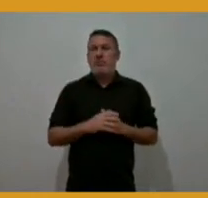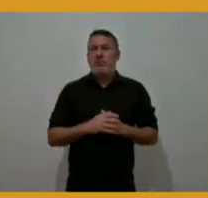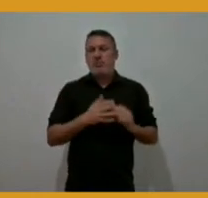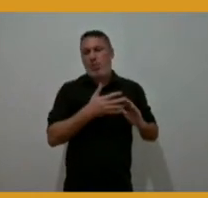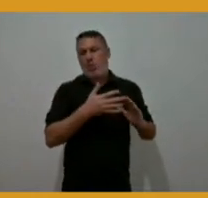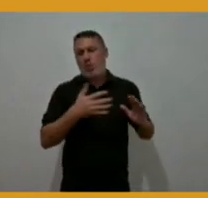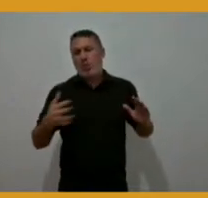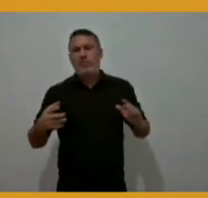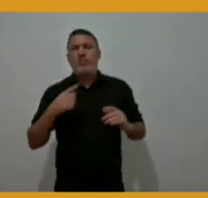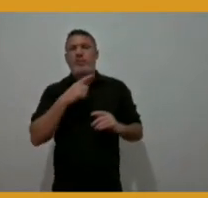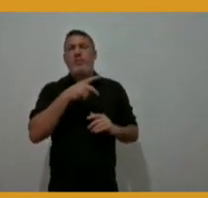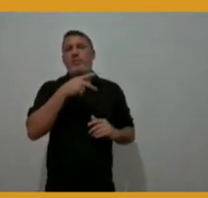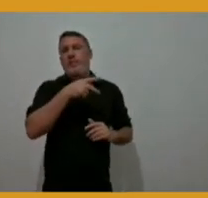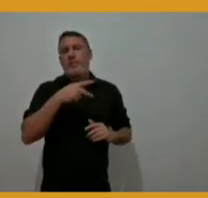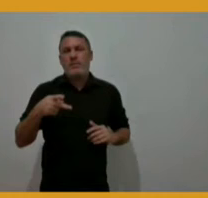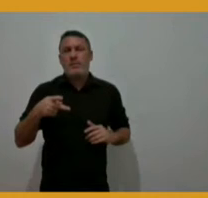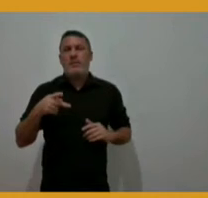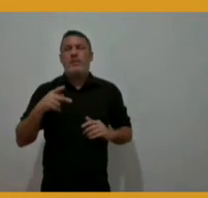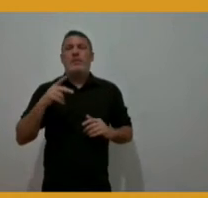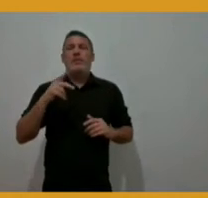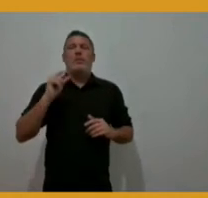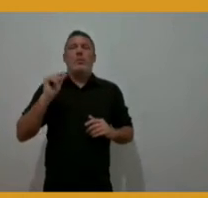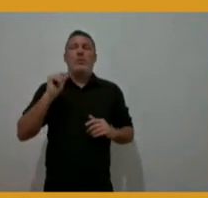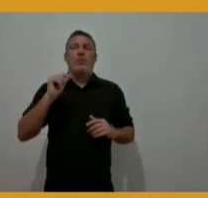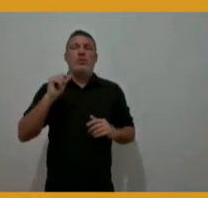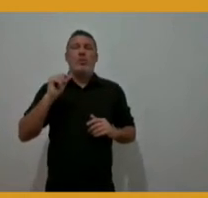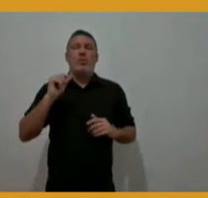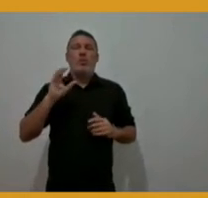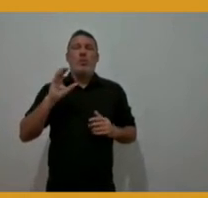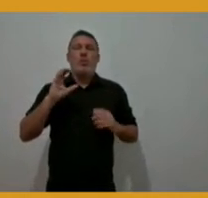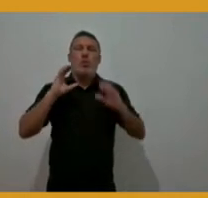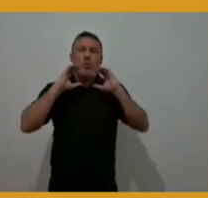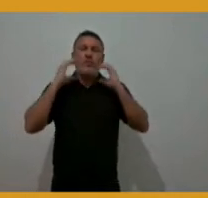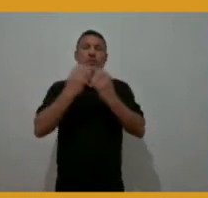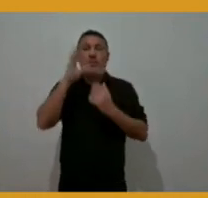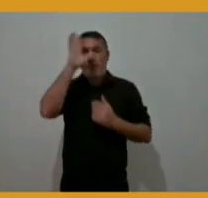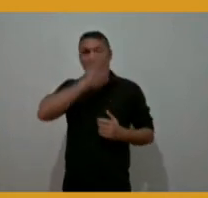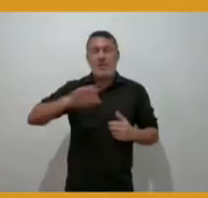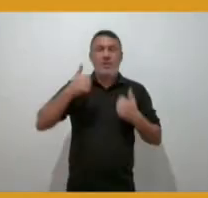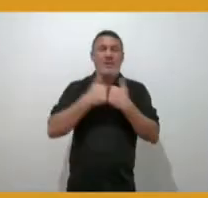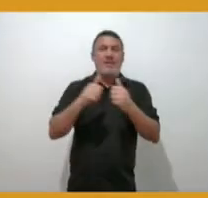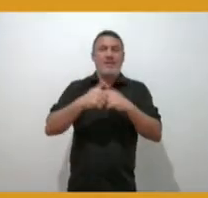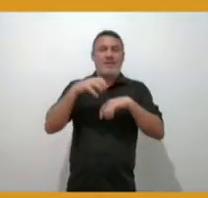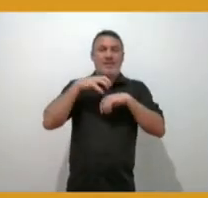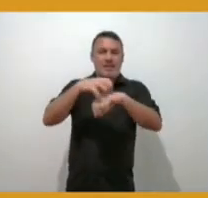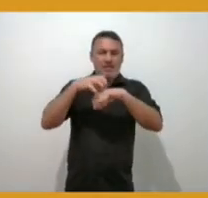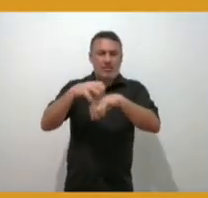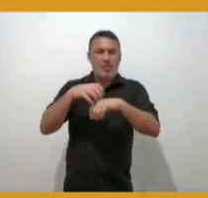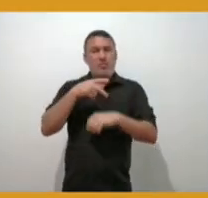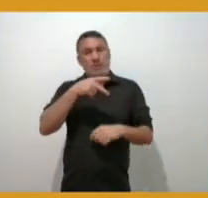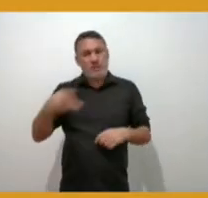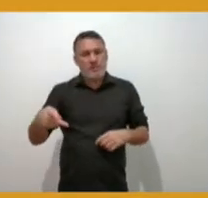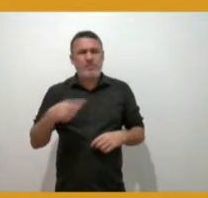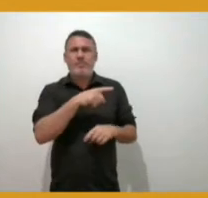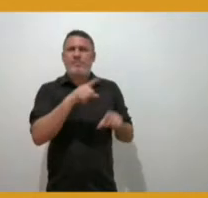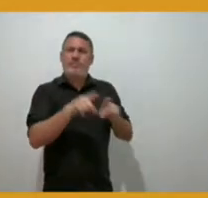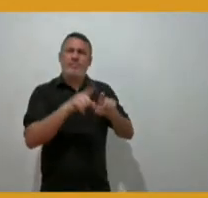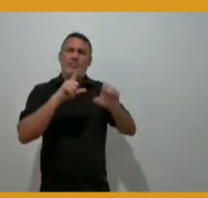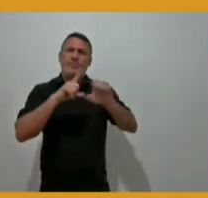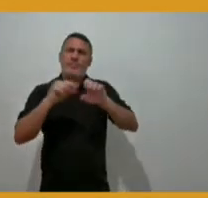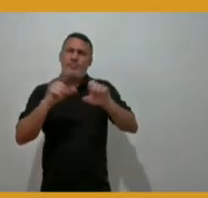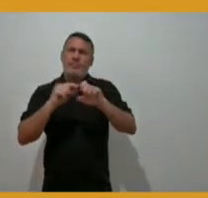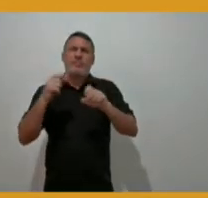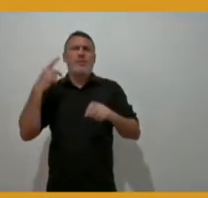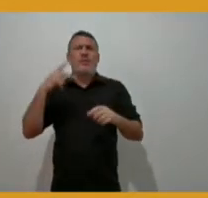Confederação Nacional de Transportes e empreendedor arrojado que foi, montou uma das maiores empresas de transportes de passageiros